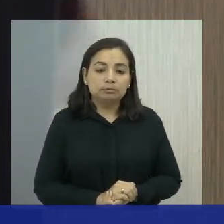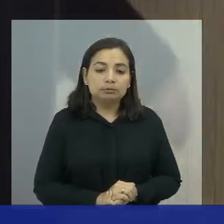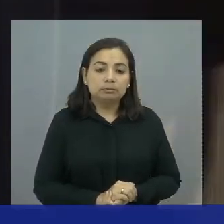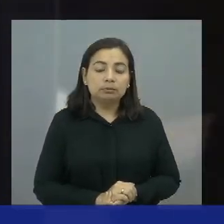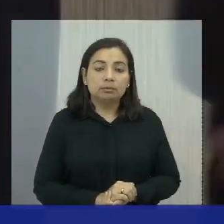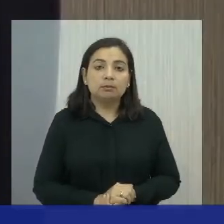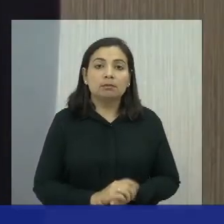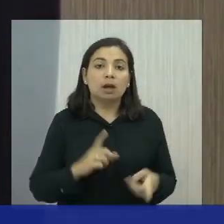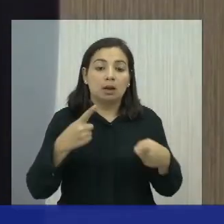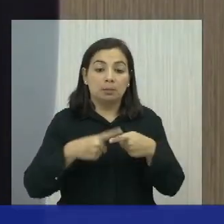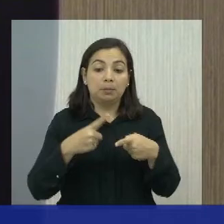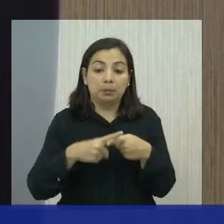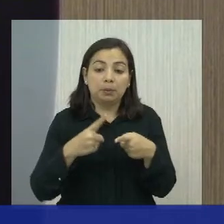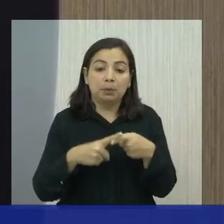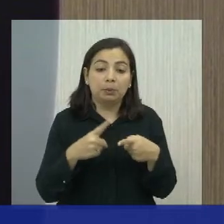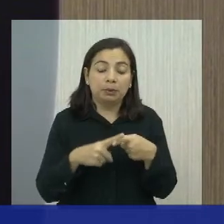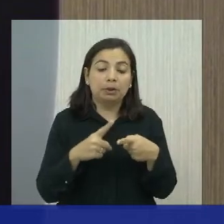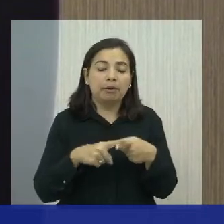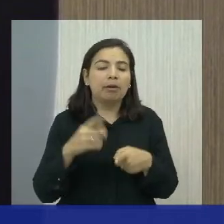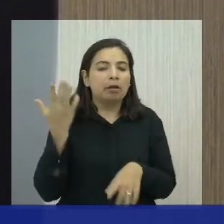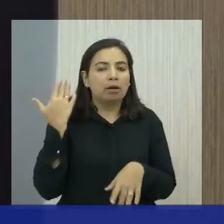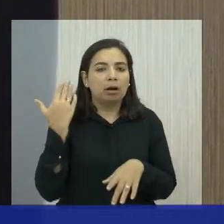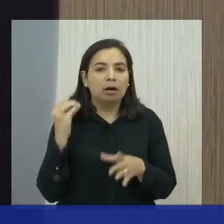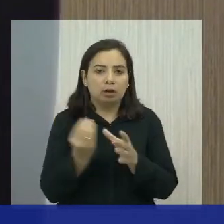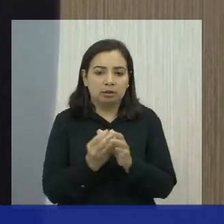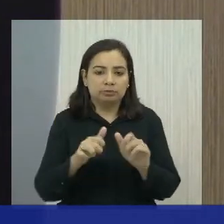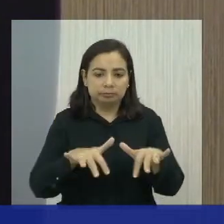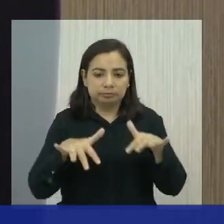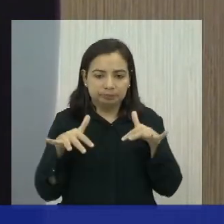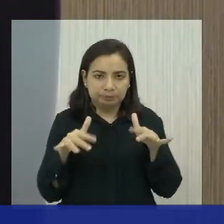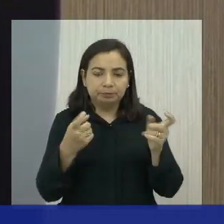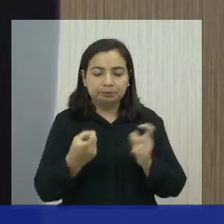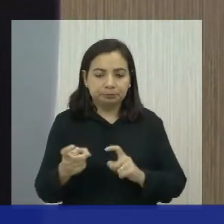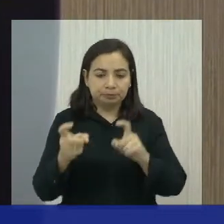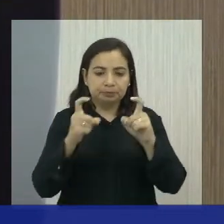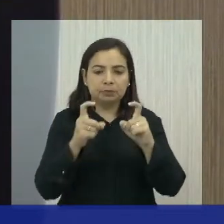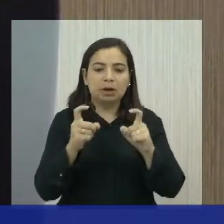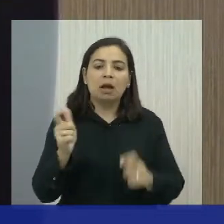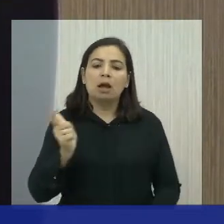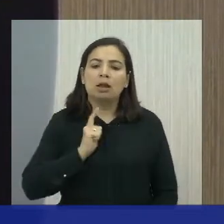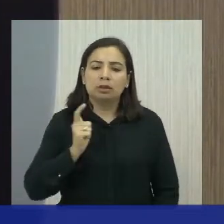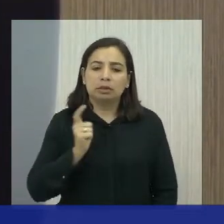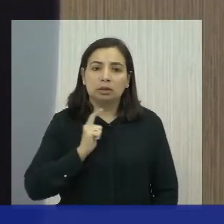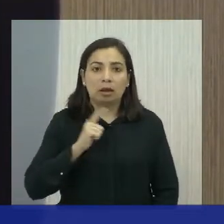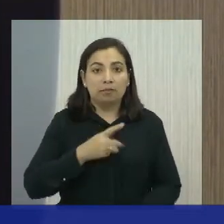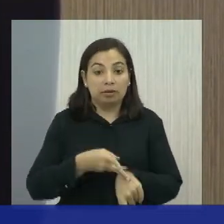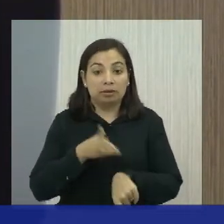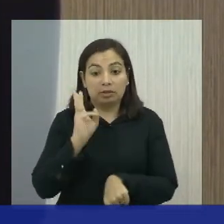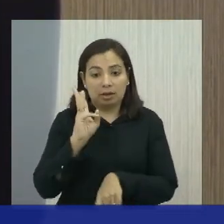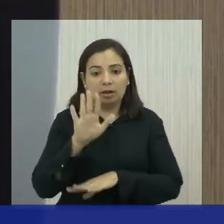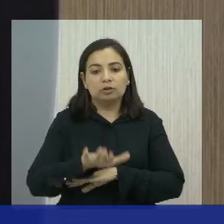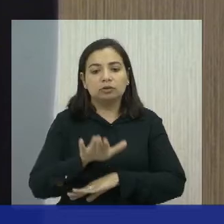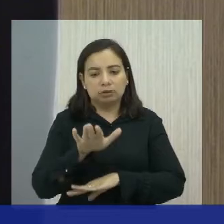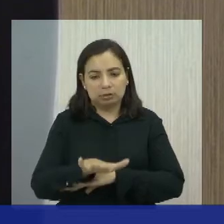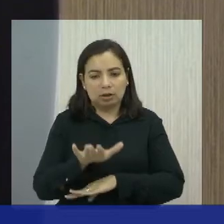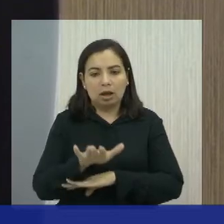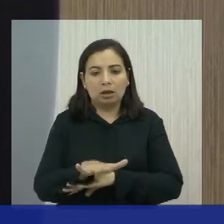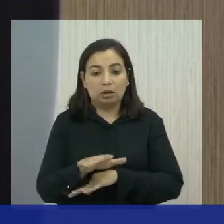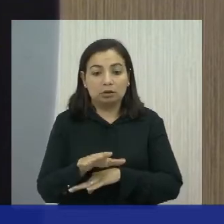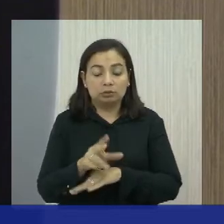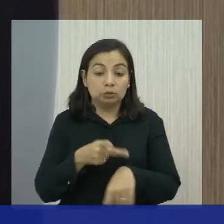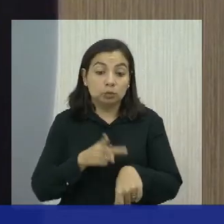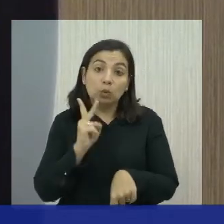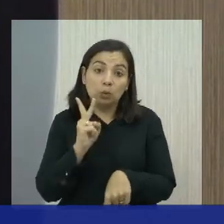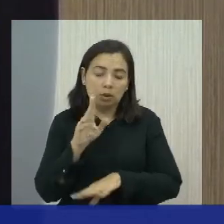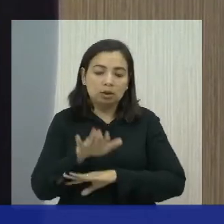dizer, na última audiência pública se estendeu até as 15 horas, né, Giovana? Até as 14,